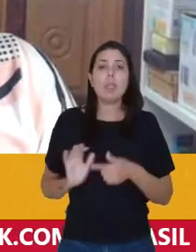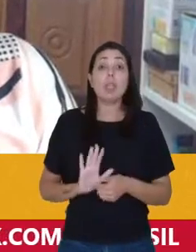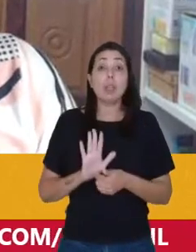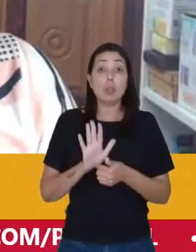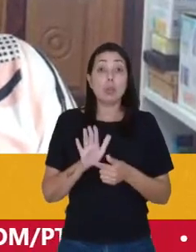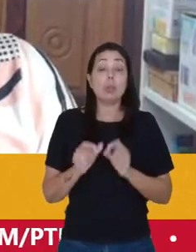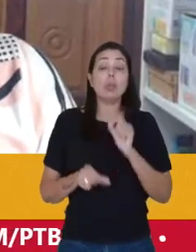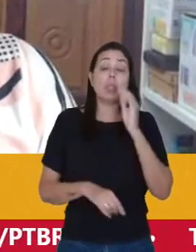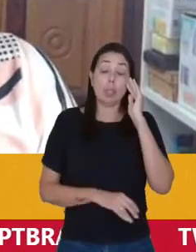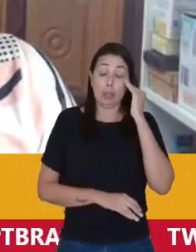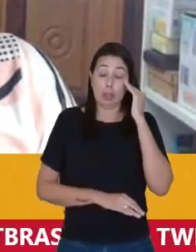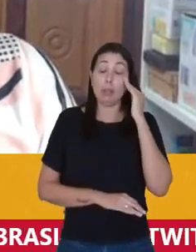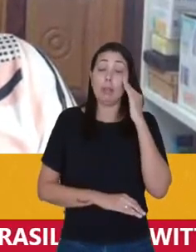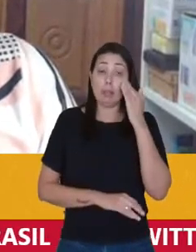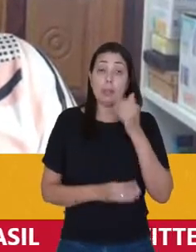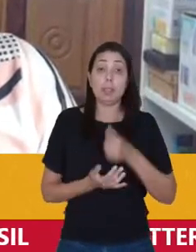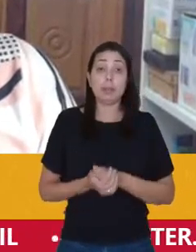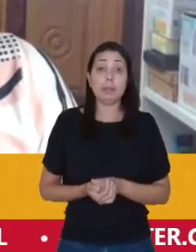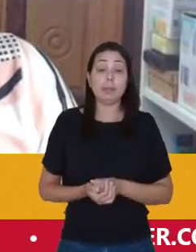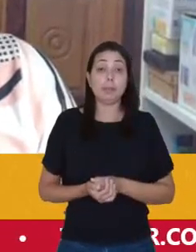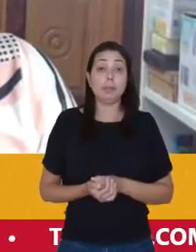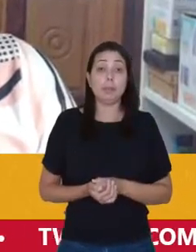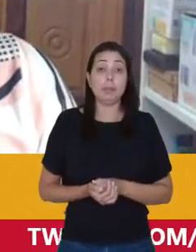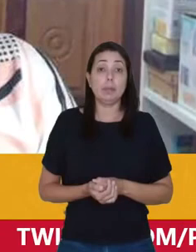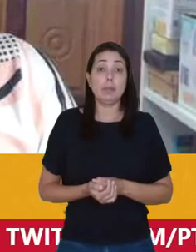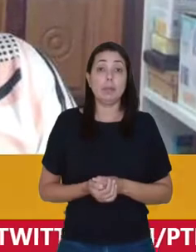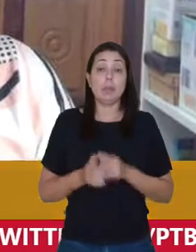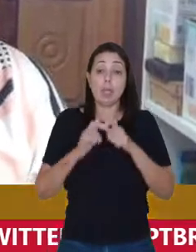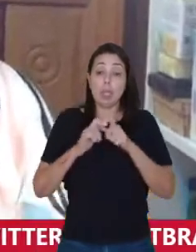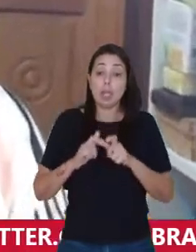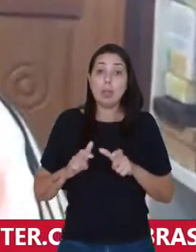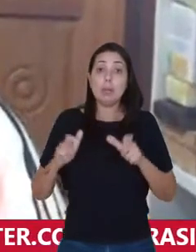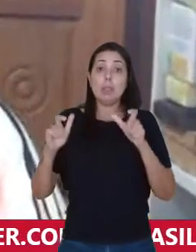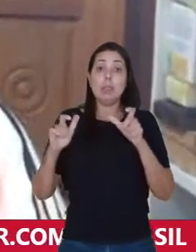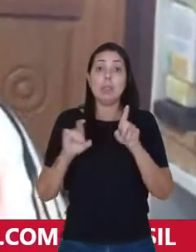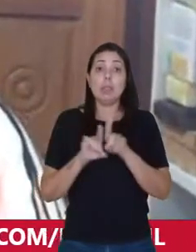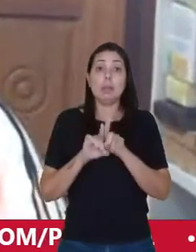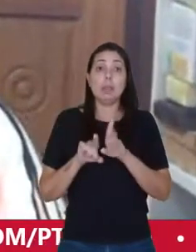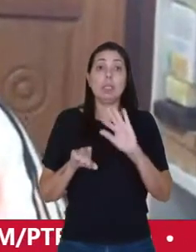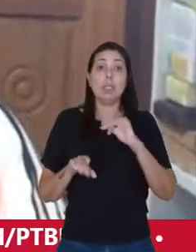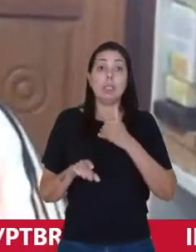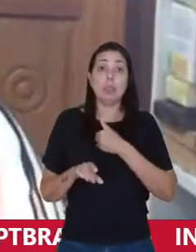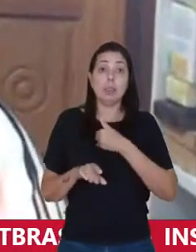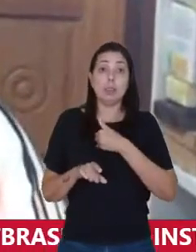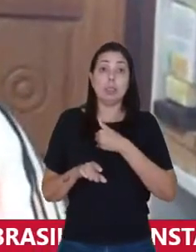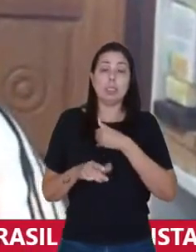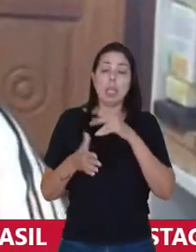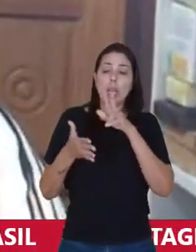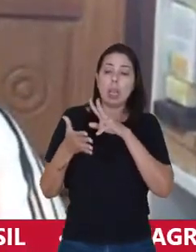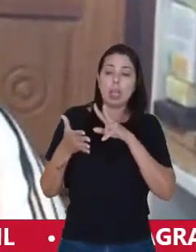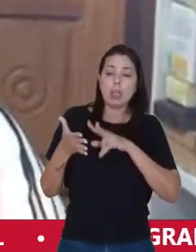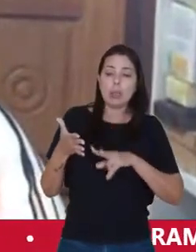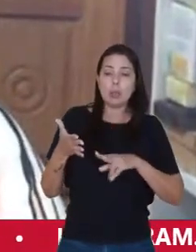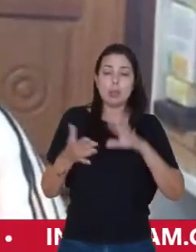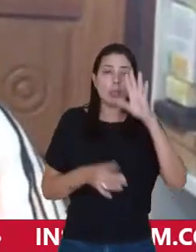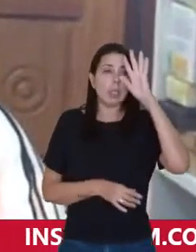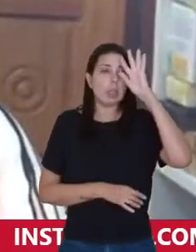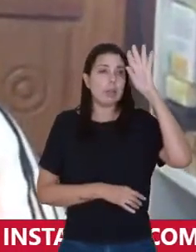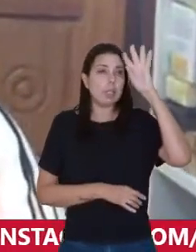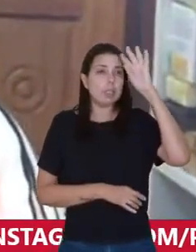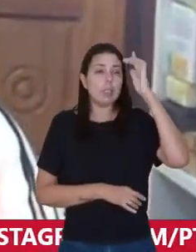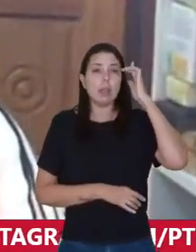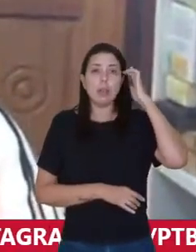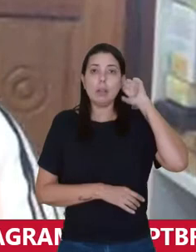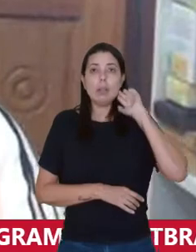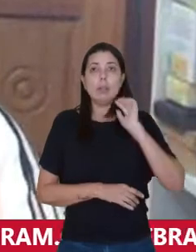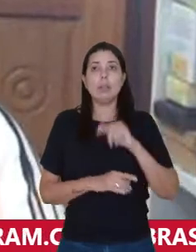a compreender, a ampliar, inclusive, a nossa leitura, a nossa reflexão sobre